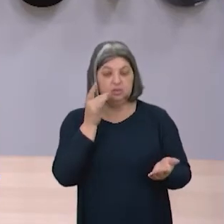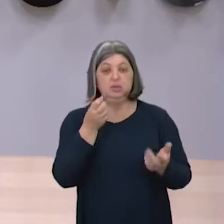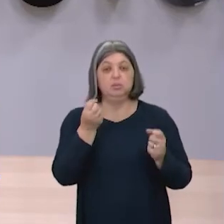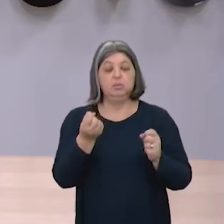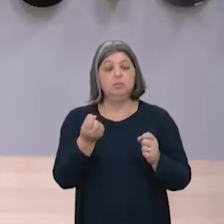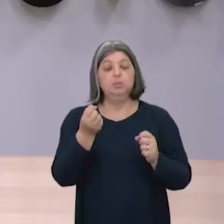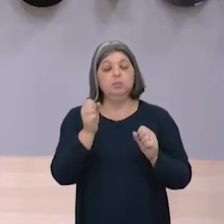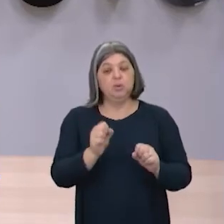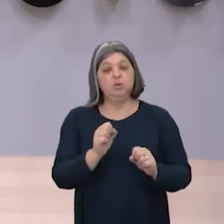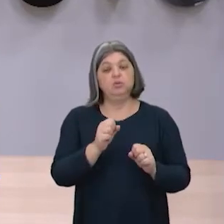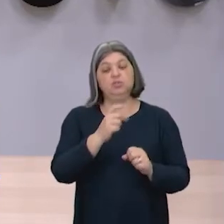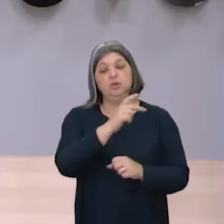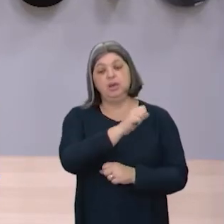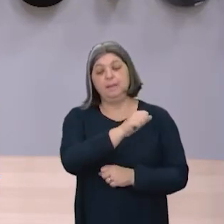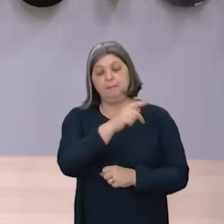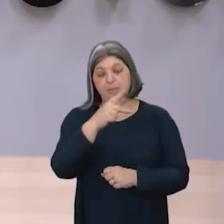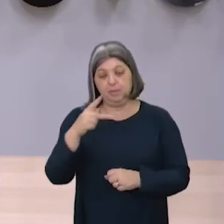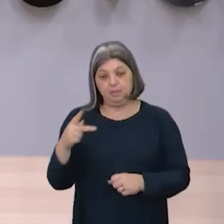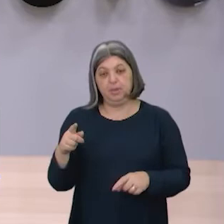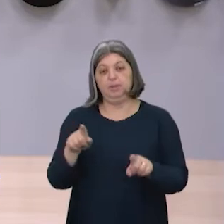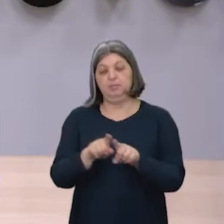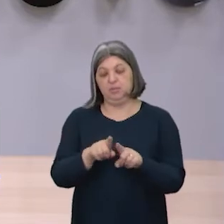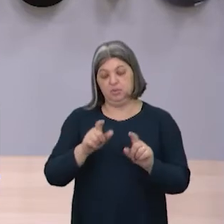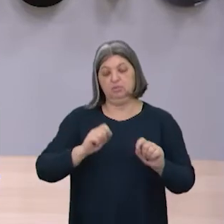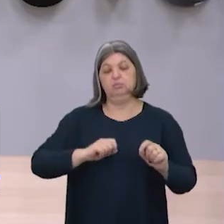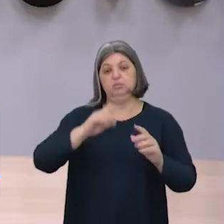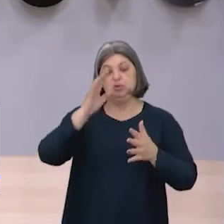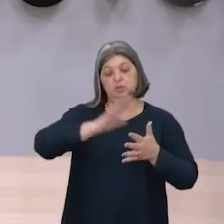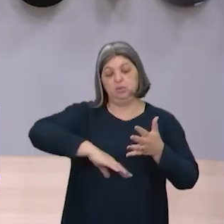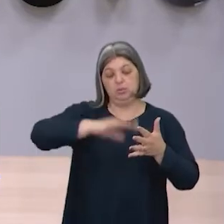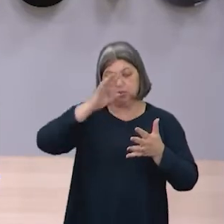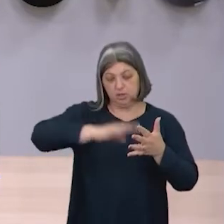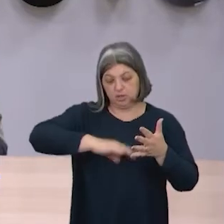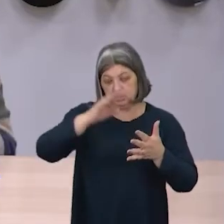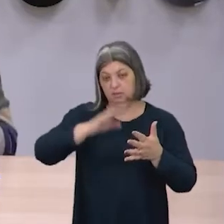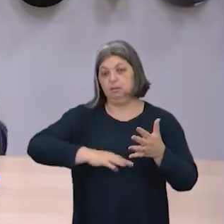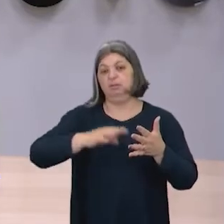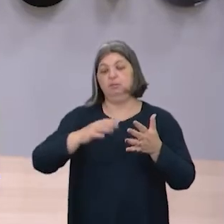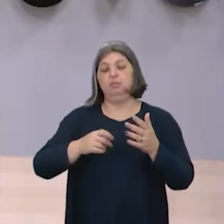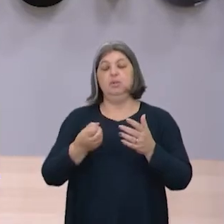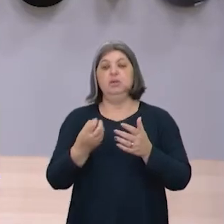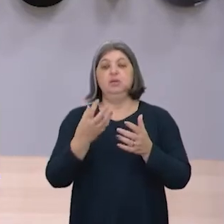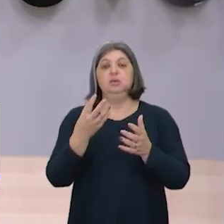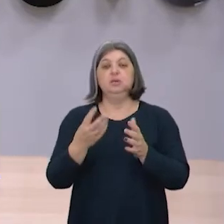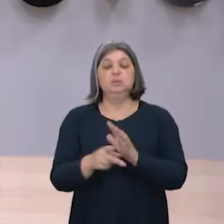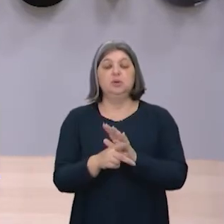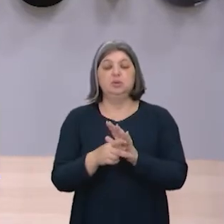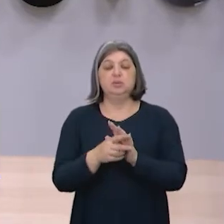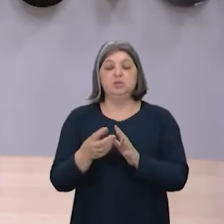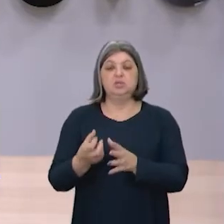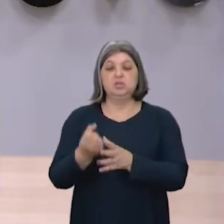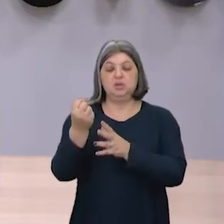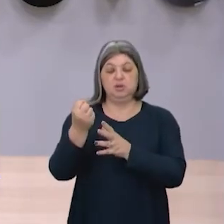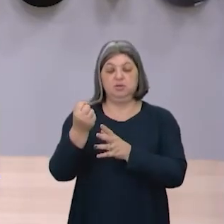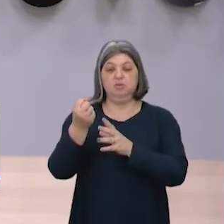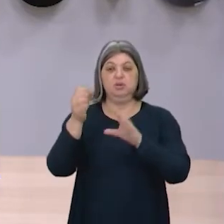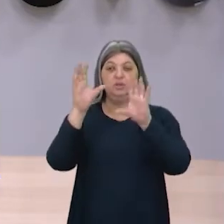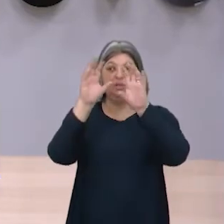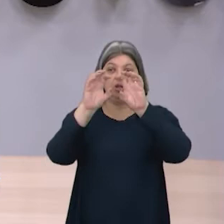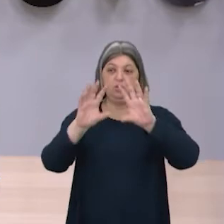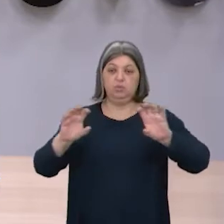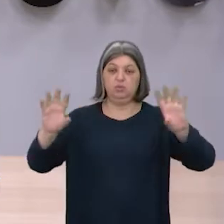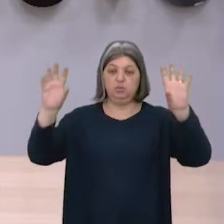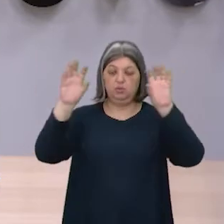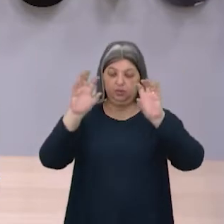num programa, né? Hoje tem muita tecnologia para isso, você salva na nuvem, não importa. Né? Mas você tem que ter